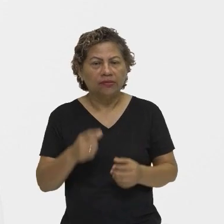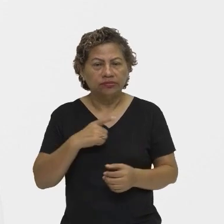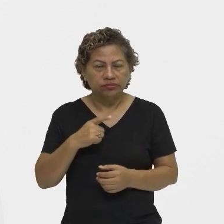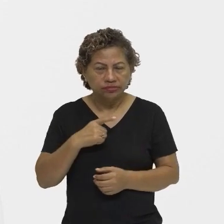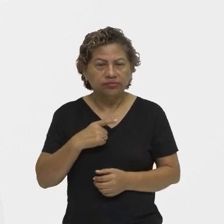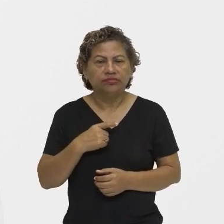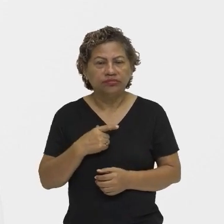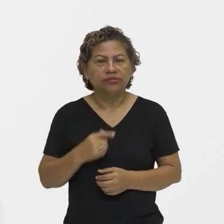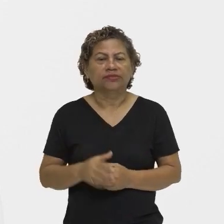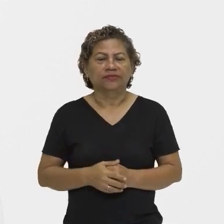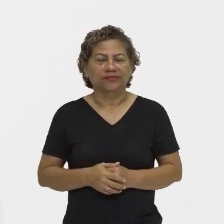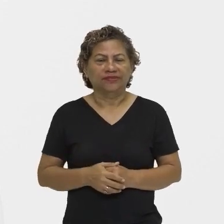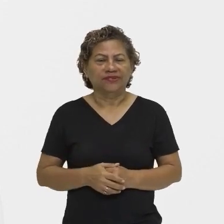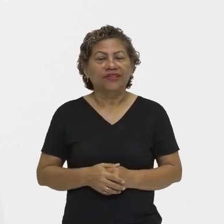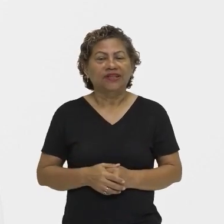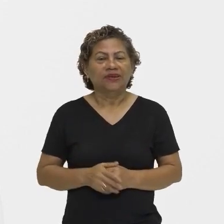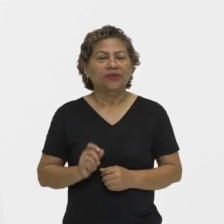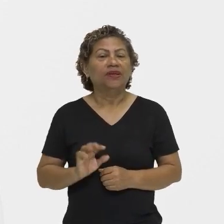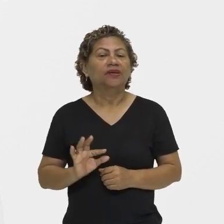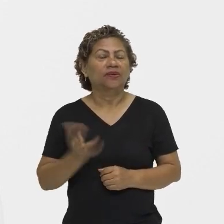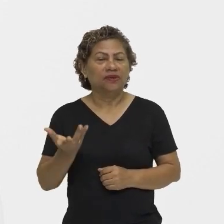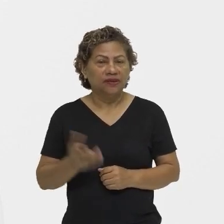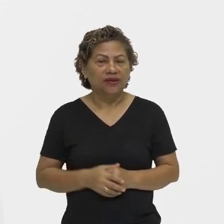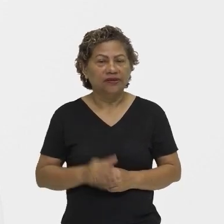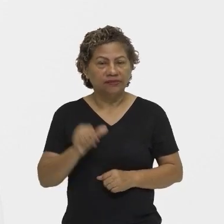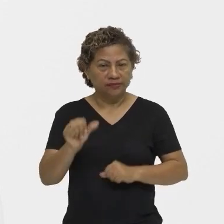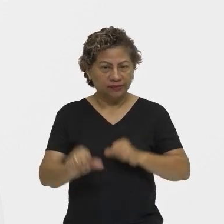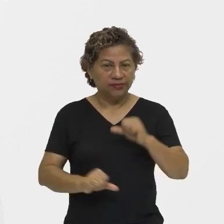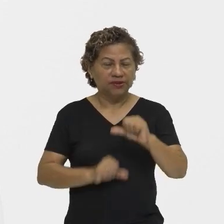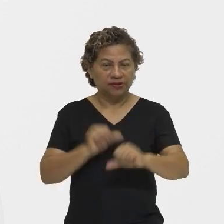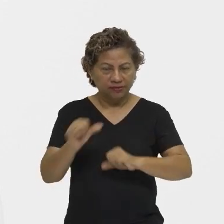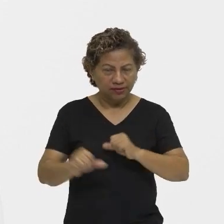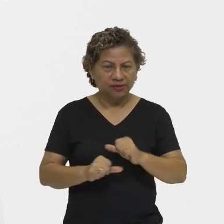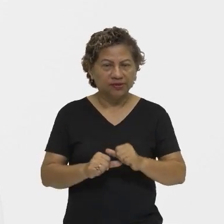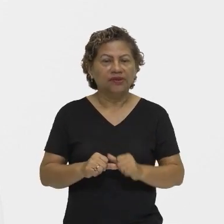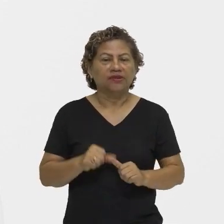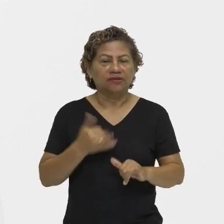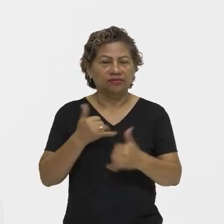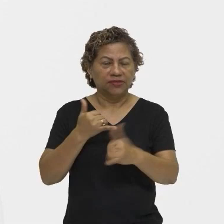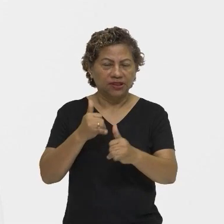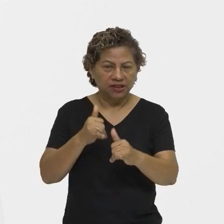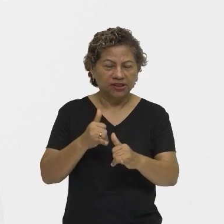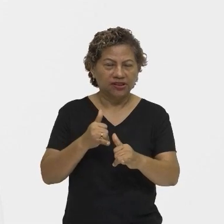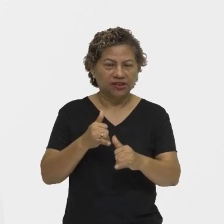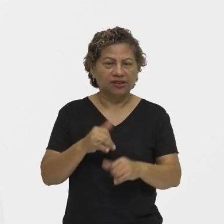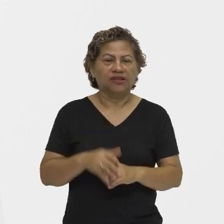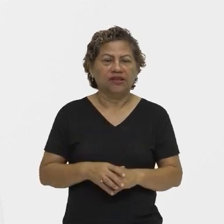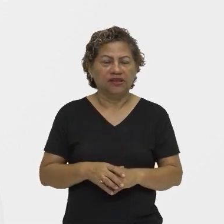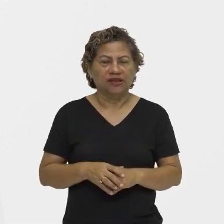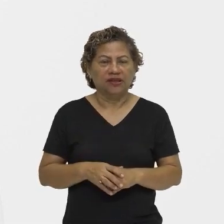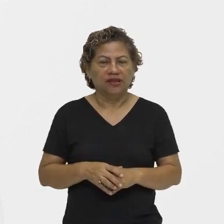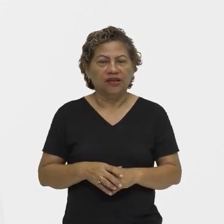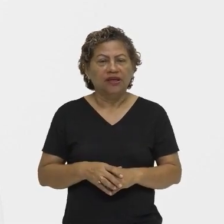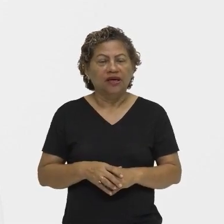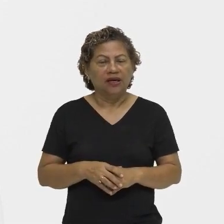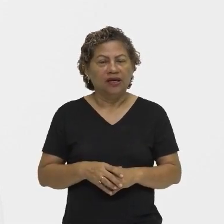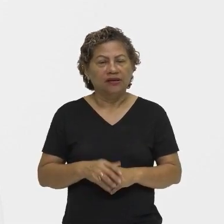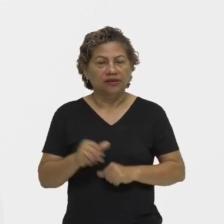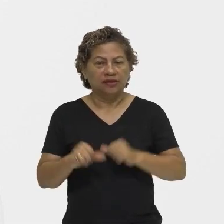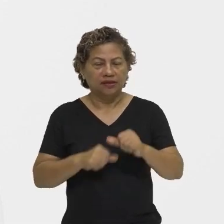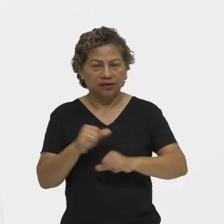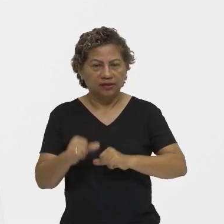manivela girar uma polia e aí eu tenho transformação de energia elétrica em energia mecânica.